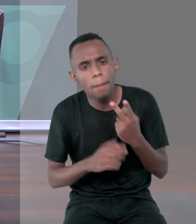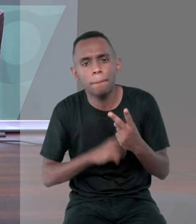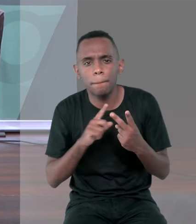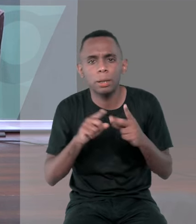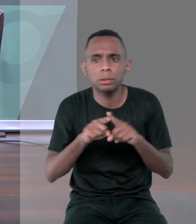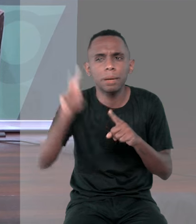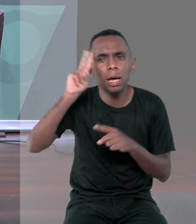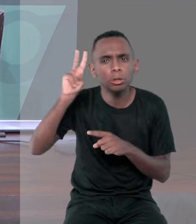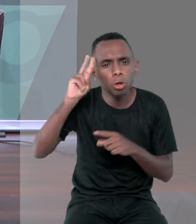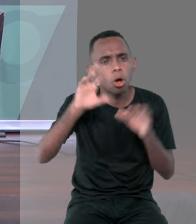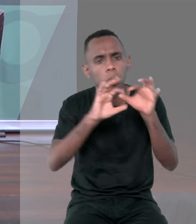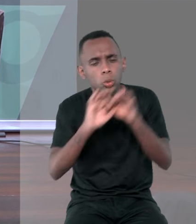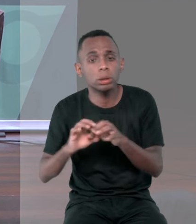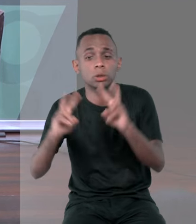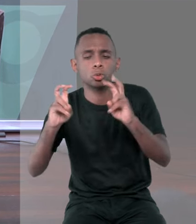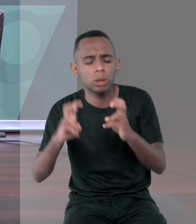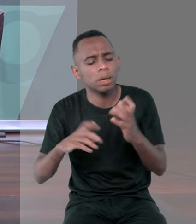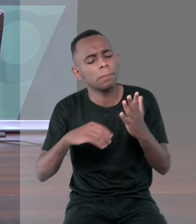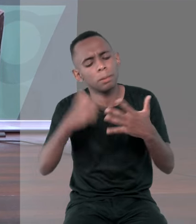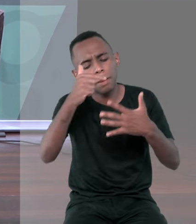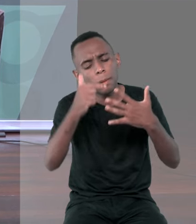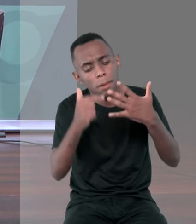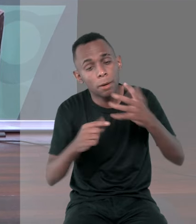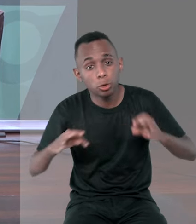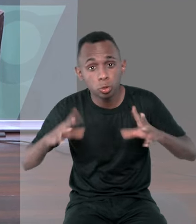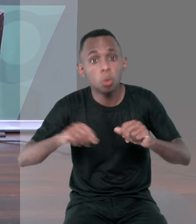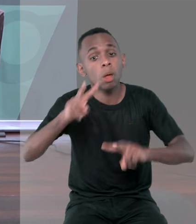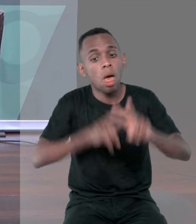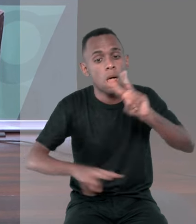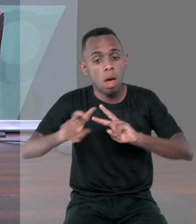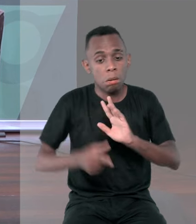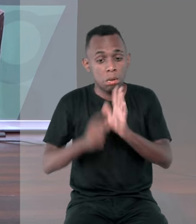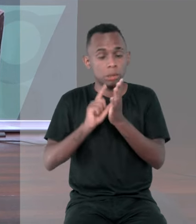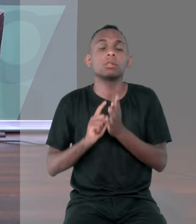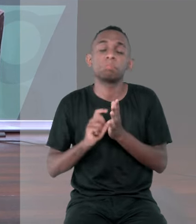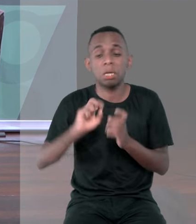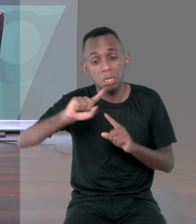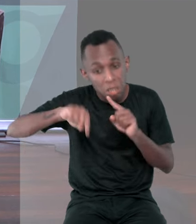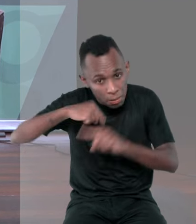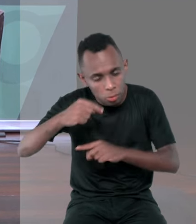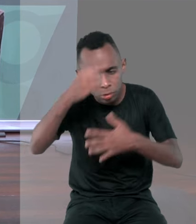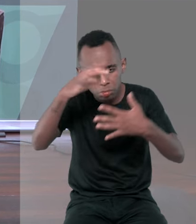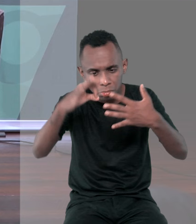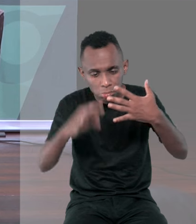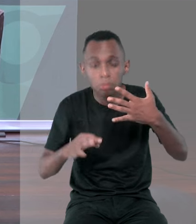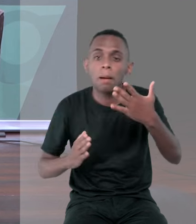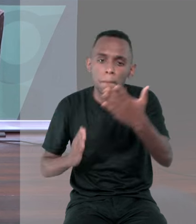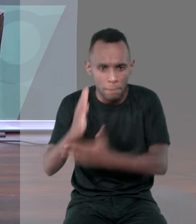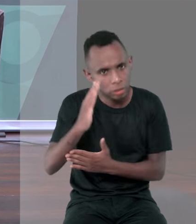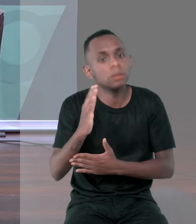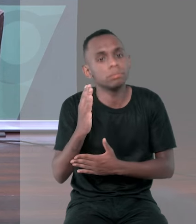desde a história, a temática, ele é minuciosamente analisado para que ele tenha segurança de